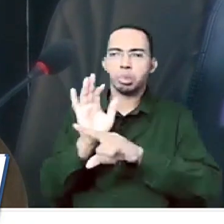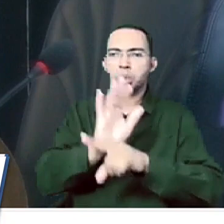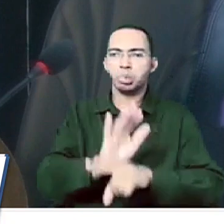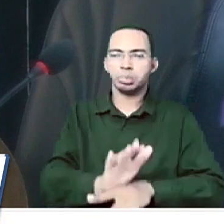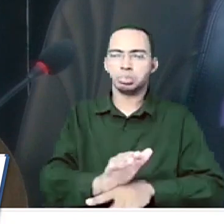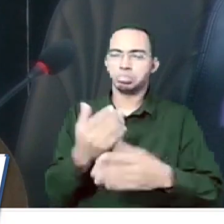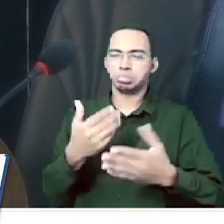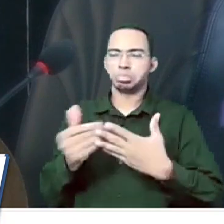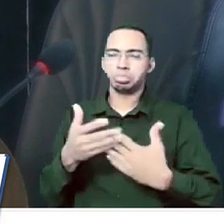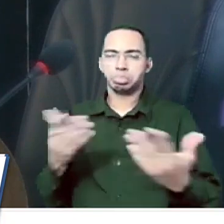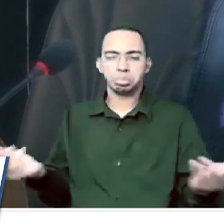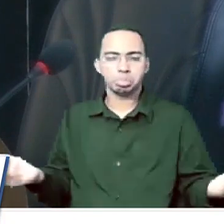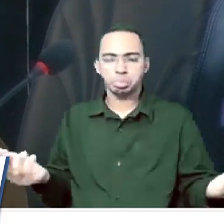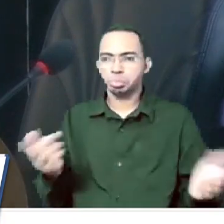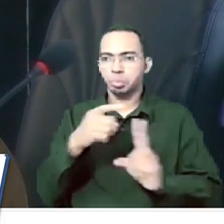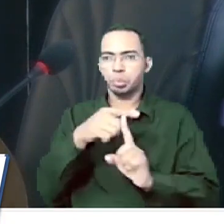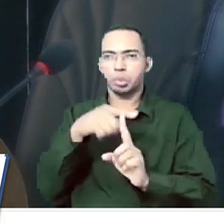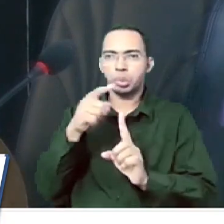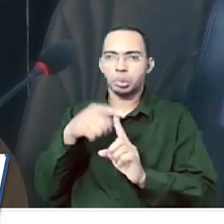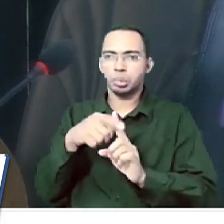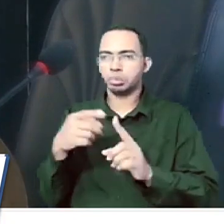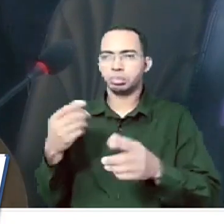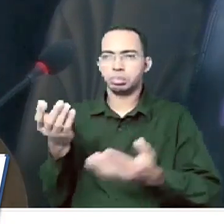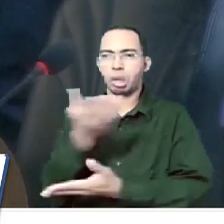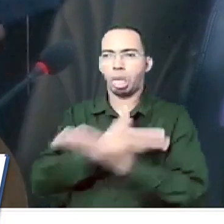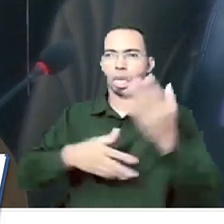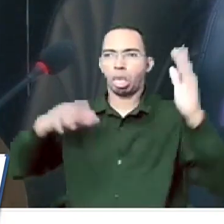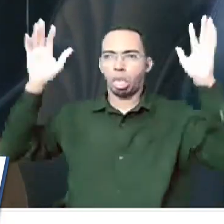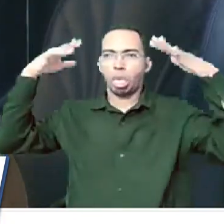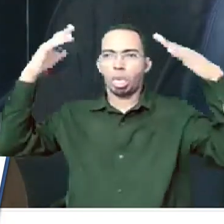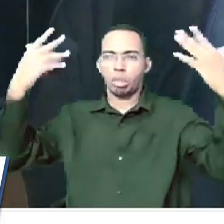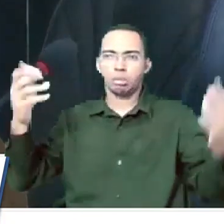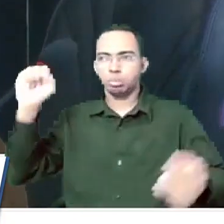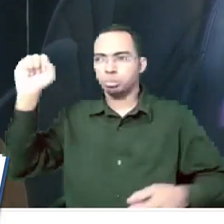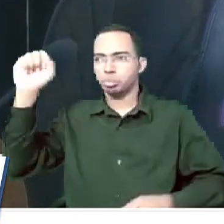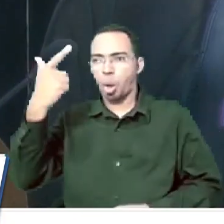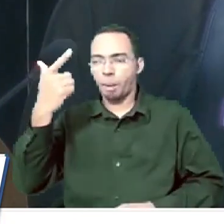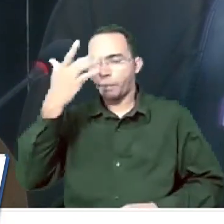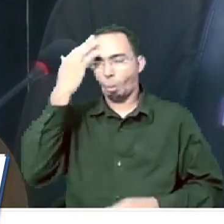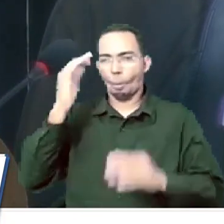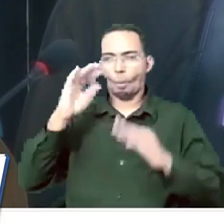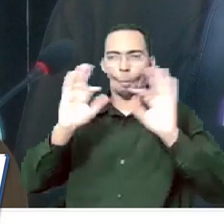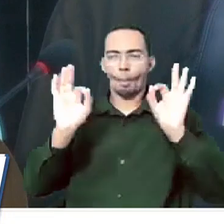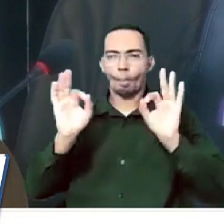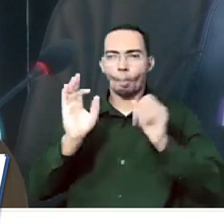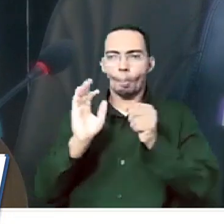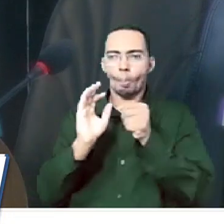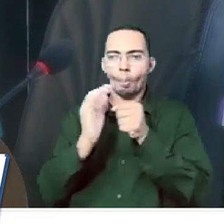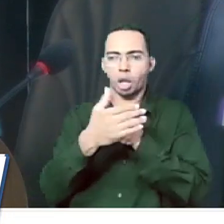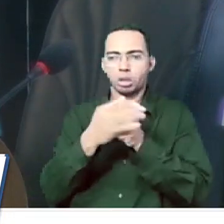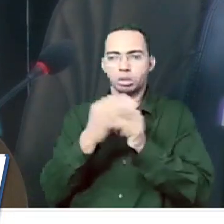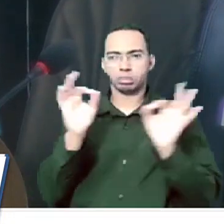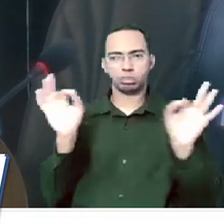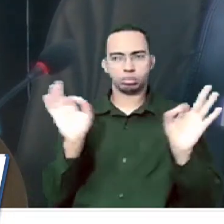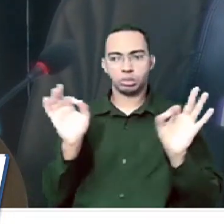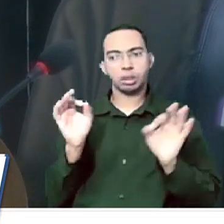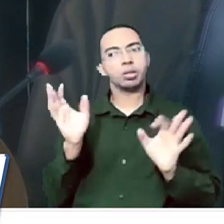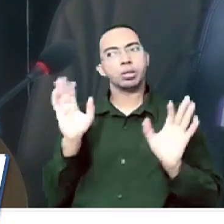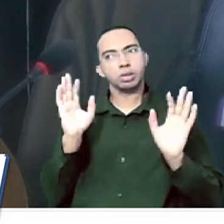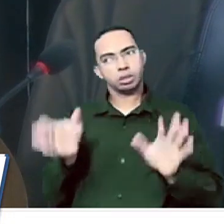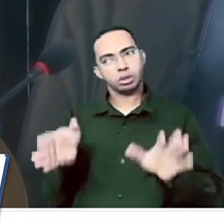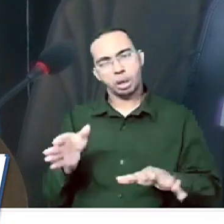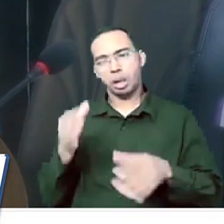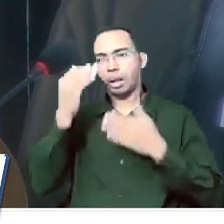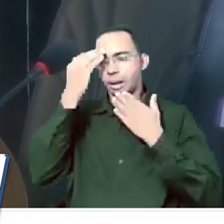qualquer tipo de intempéries que vier, o cidadão está desprovido de ponto de ônibus. Eu até agradeço quando eu